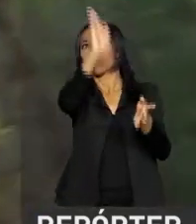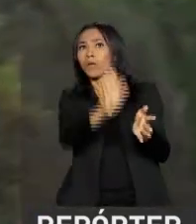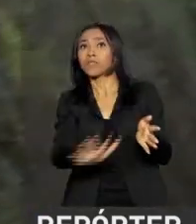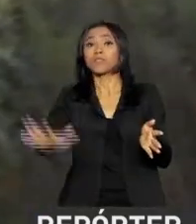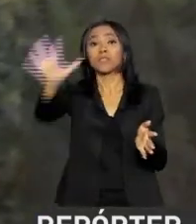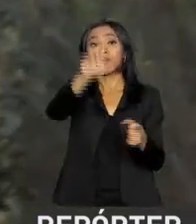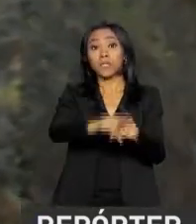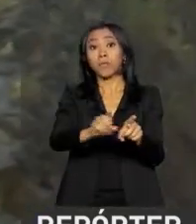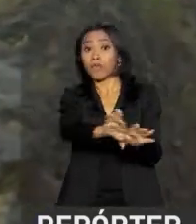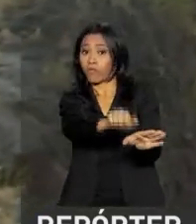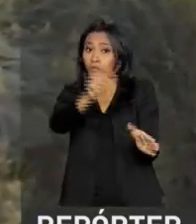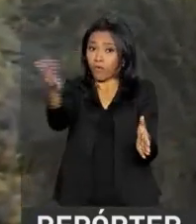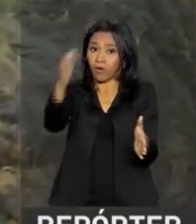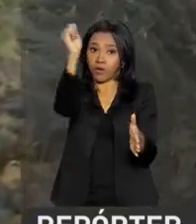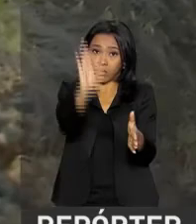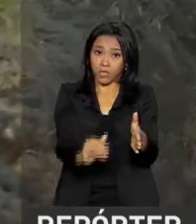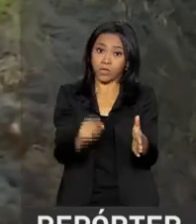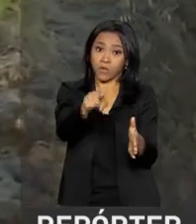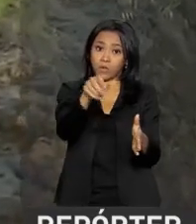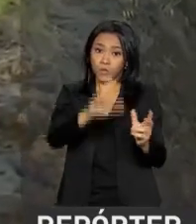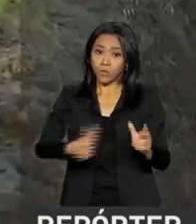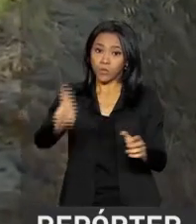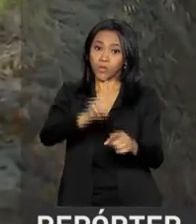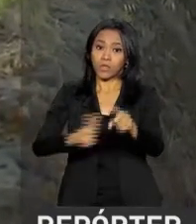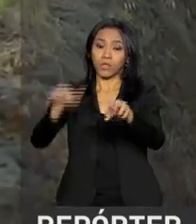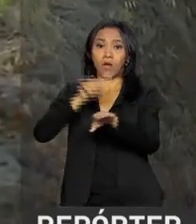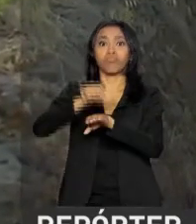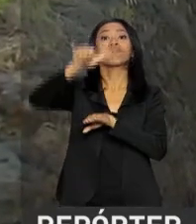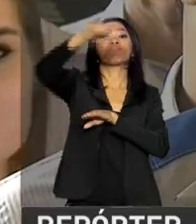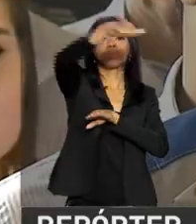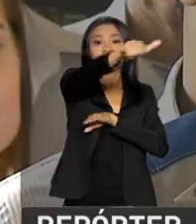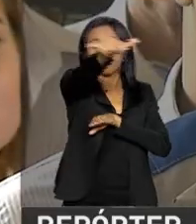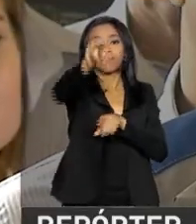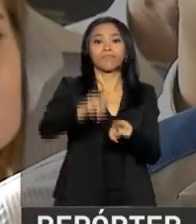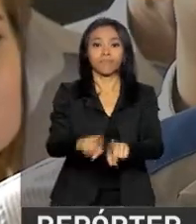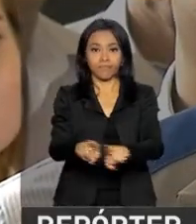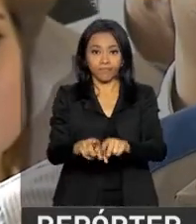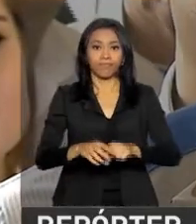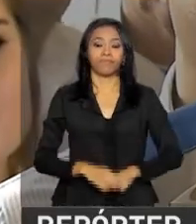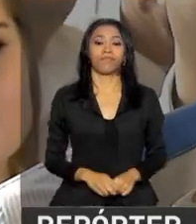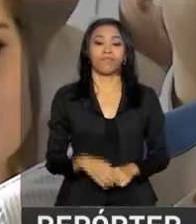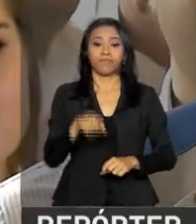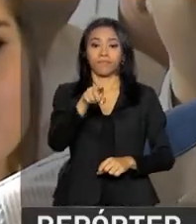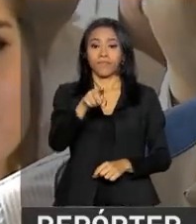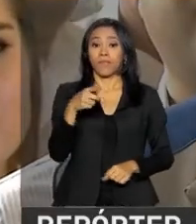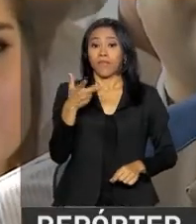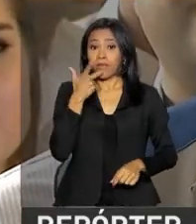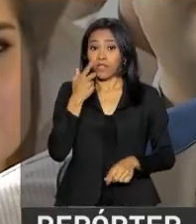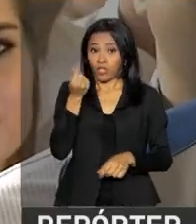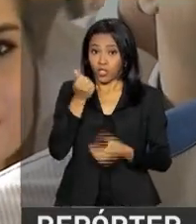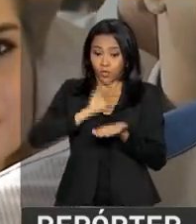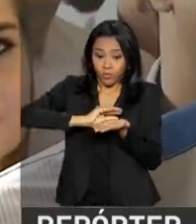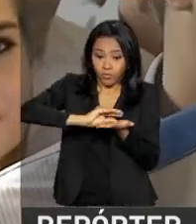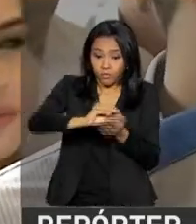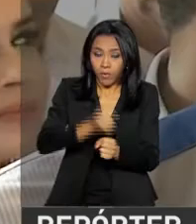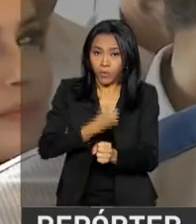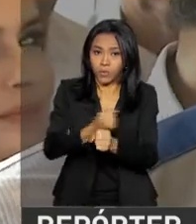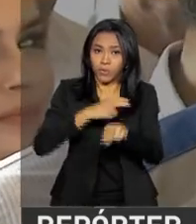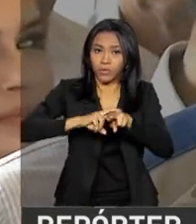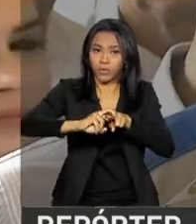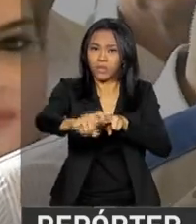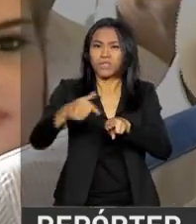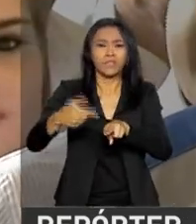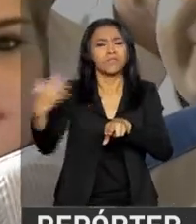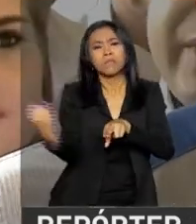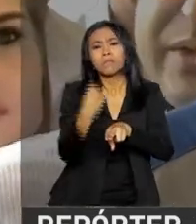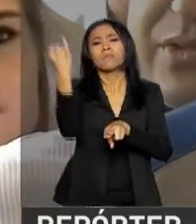por meio dos principais portos brasileiros investimentos em ferrovia é fundamental é um gargalo que nós